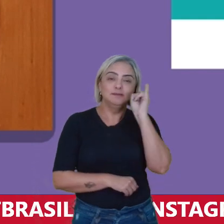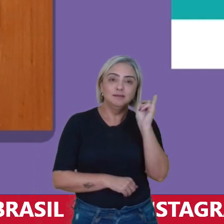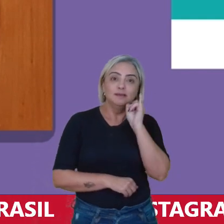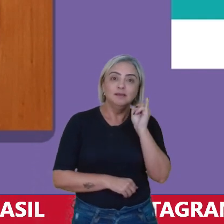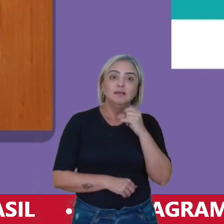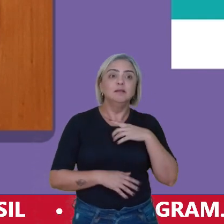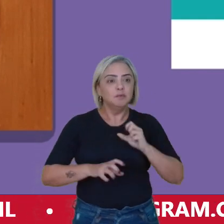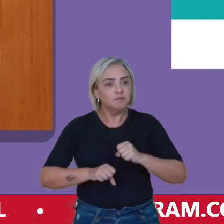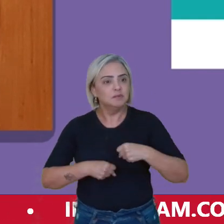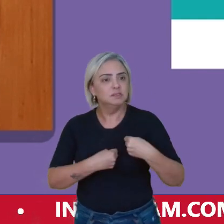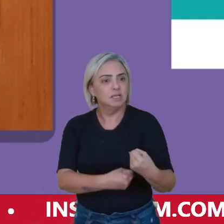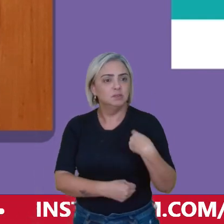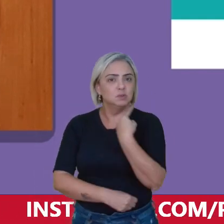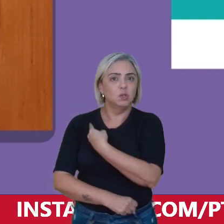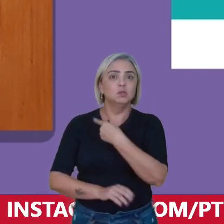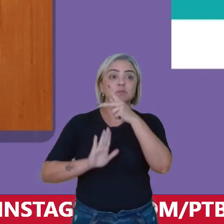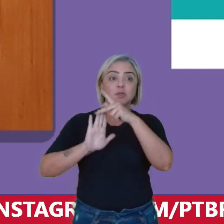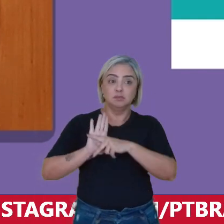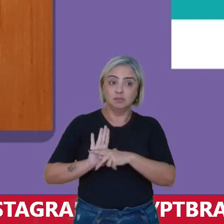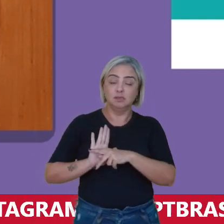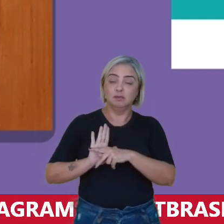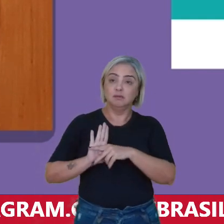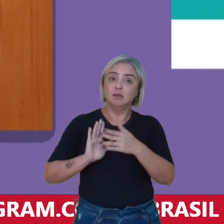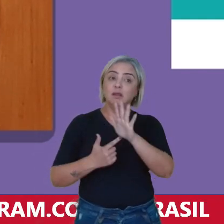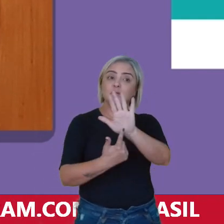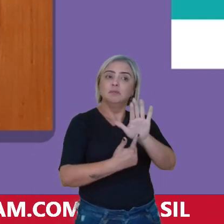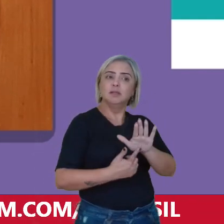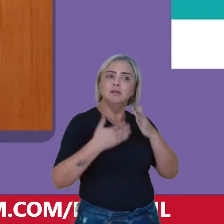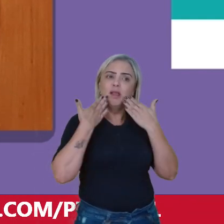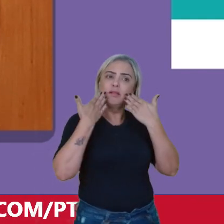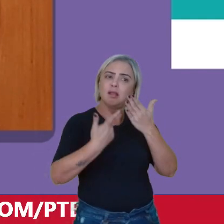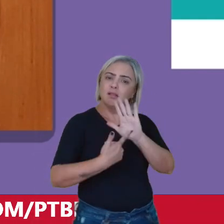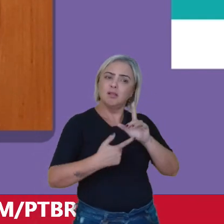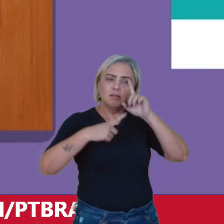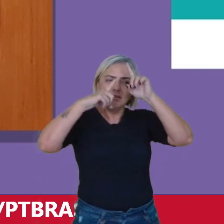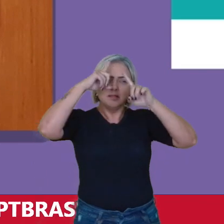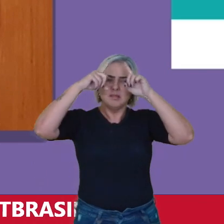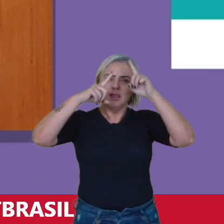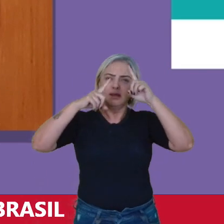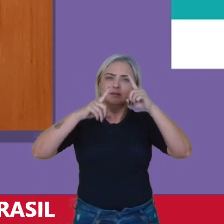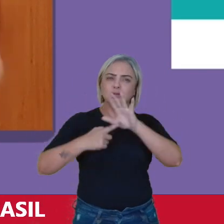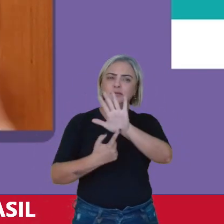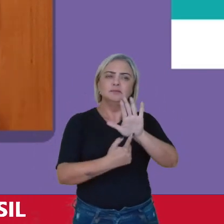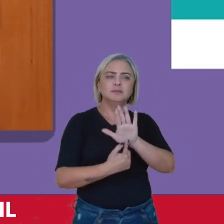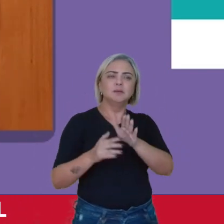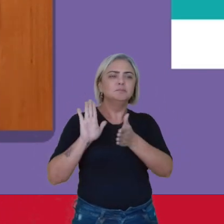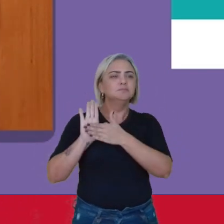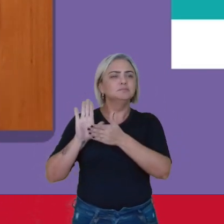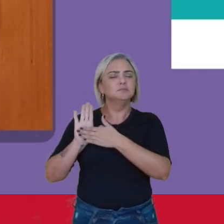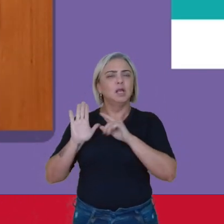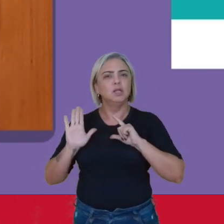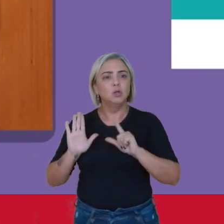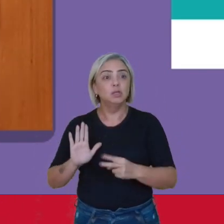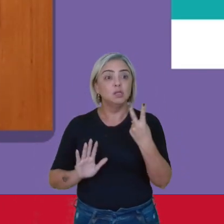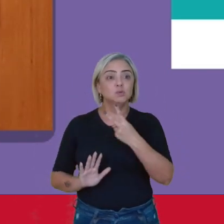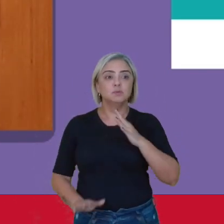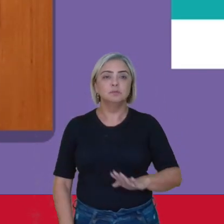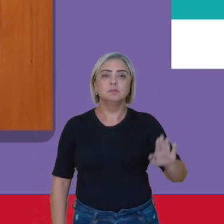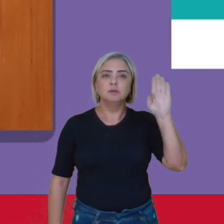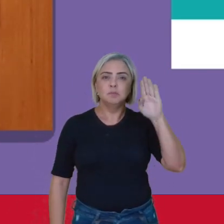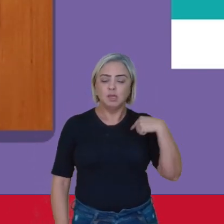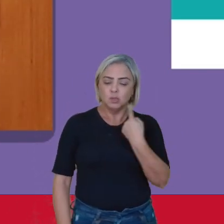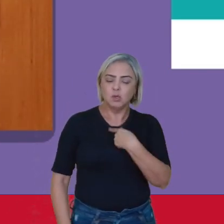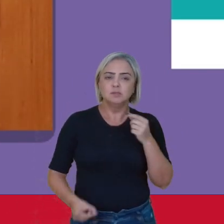fazer a defesa do nosso projeto, para a gente apresentar as nossas ideias. E em todas as campanhas, né, nas duas campanhas, a gente